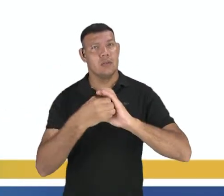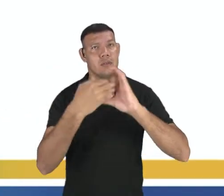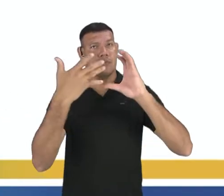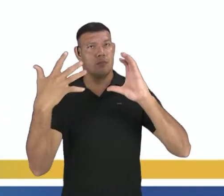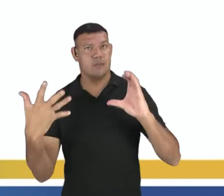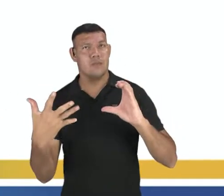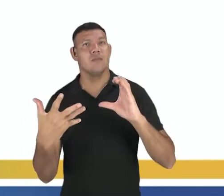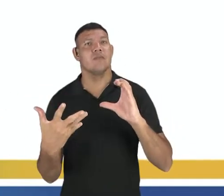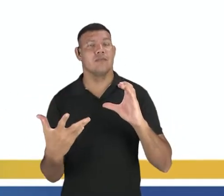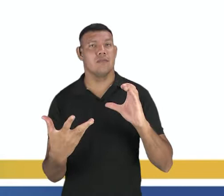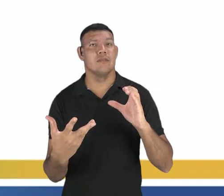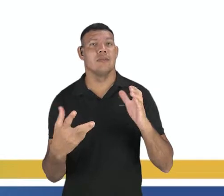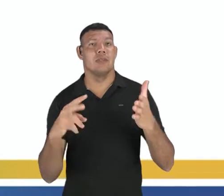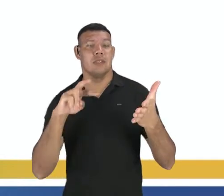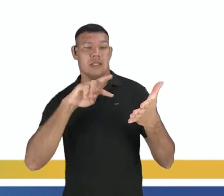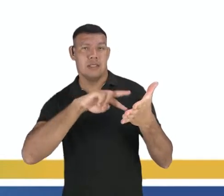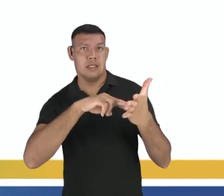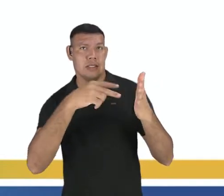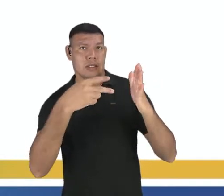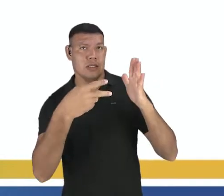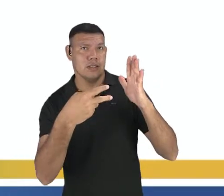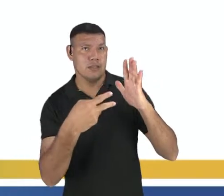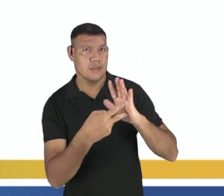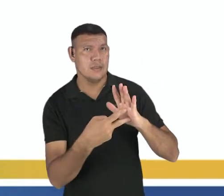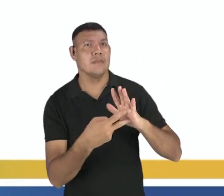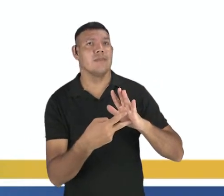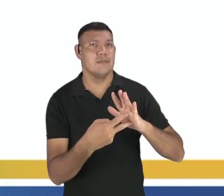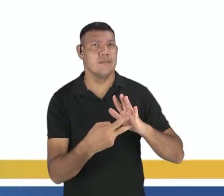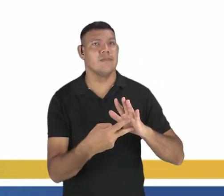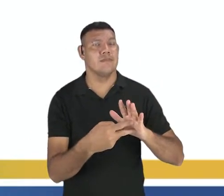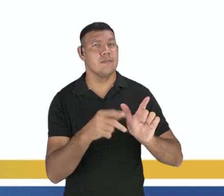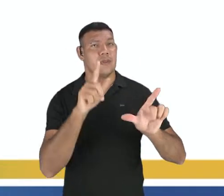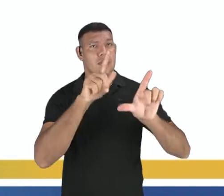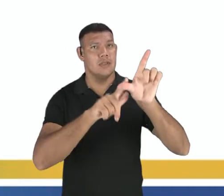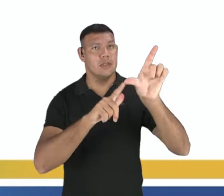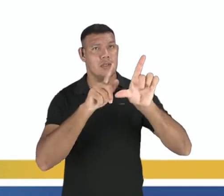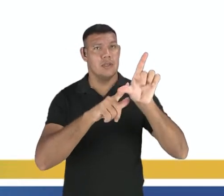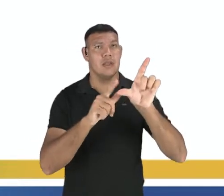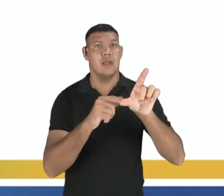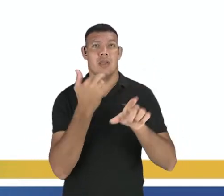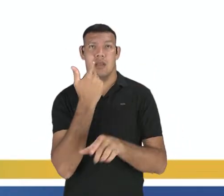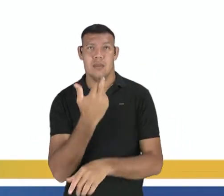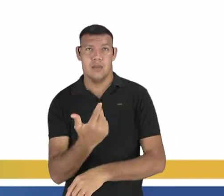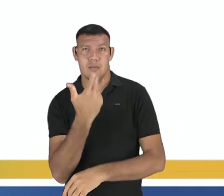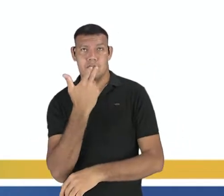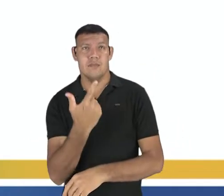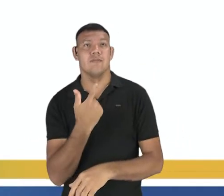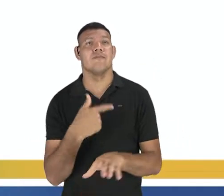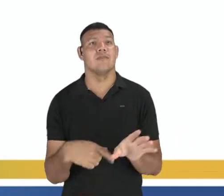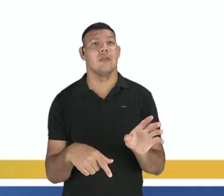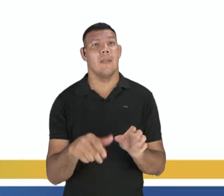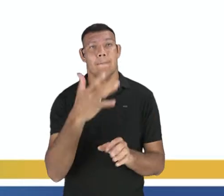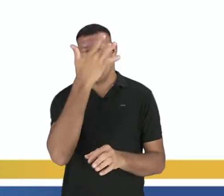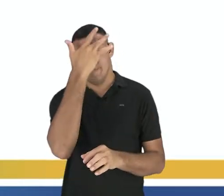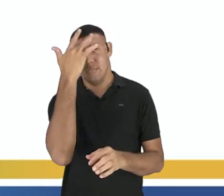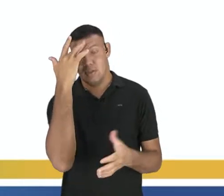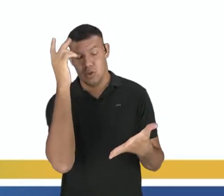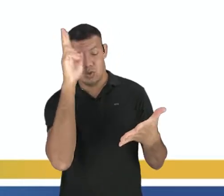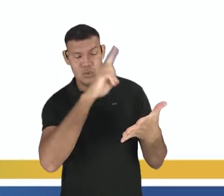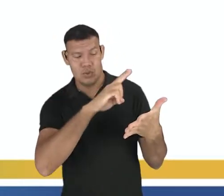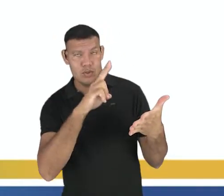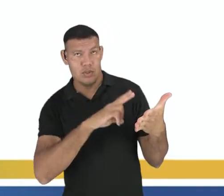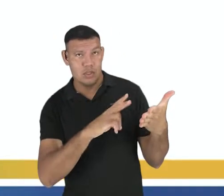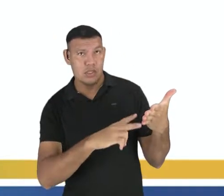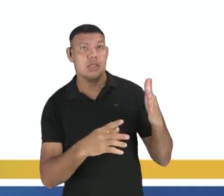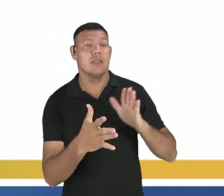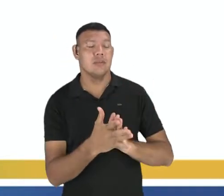de signos linguísticos por meio dos quais o leitor decifra sinais e também como sendo um processo